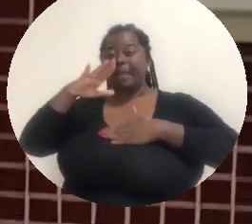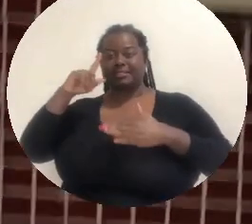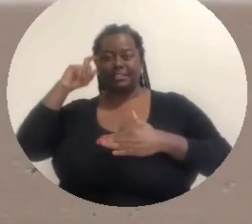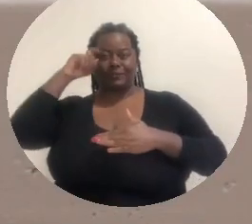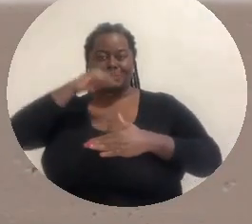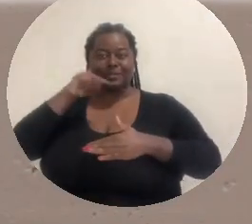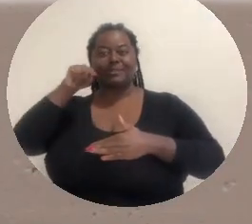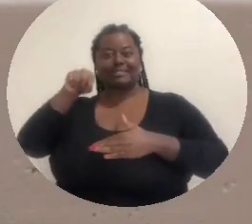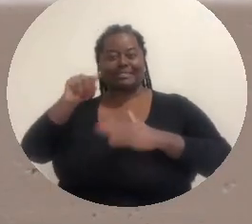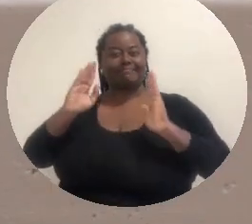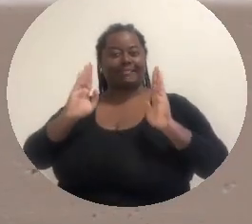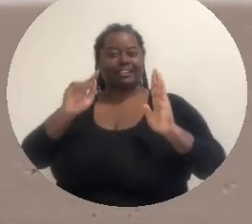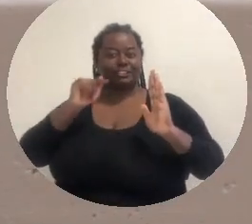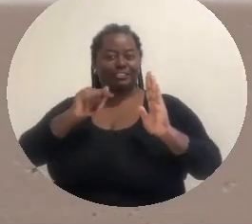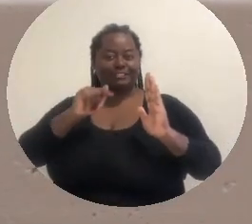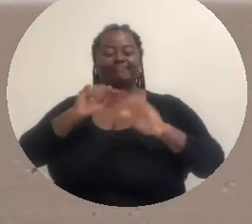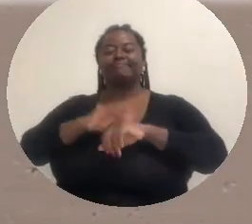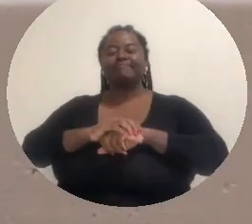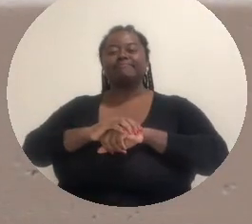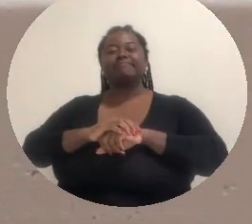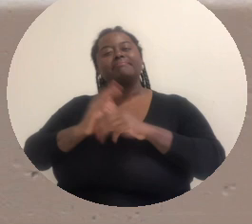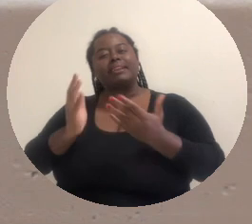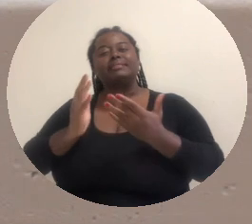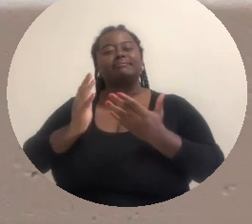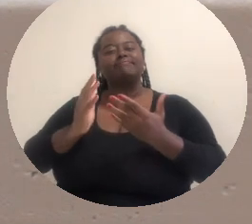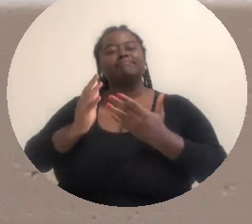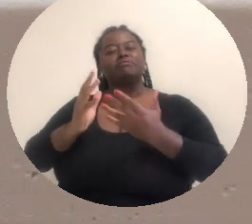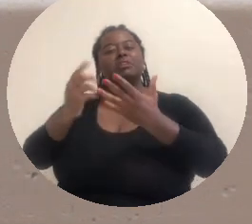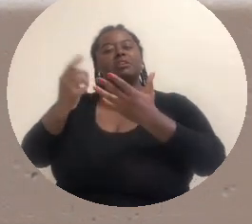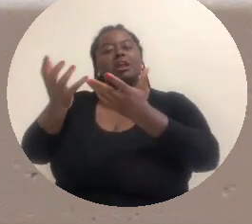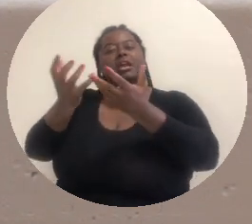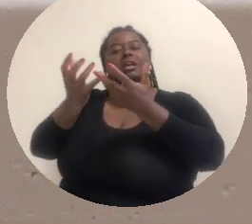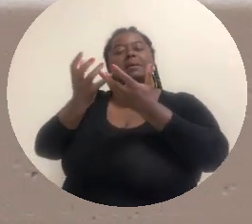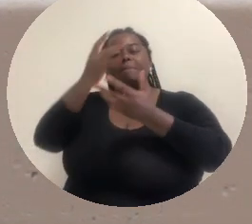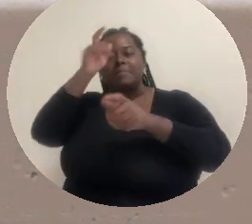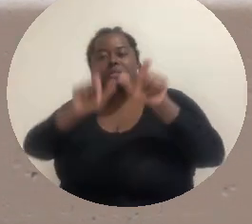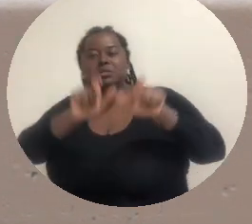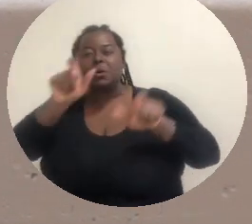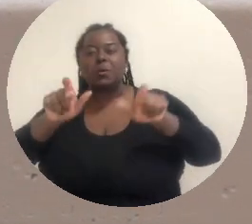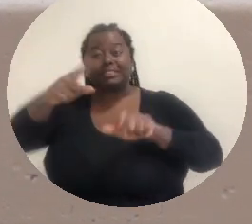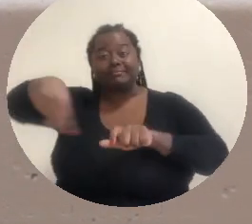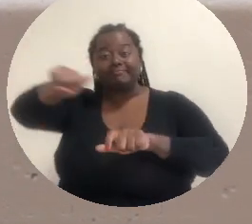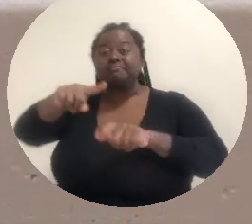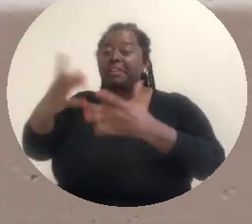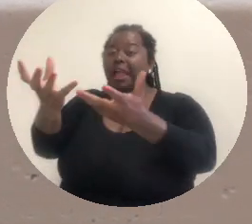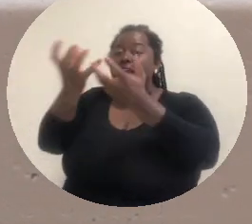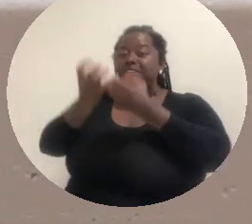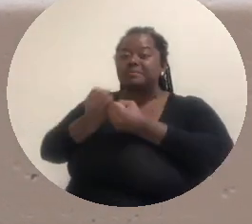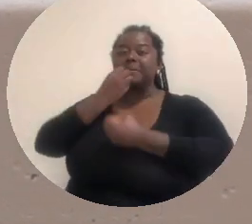difícil para mim, que foi muito bem recepcionada pelas pessoas que estavam